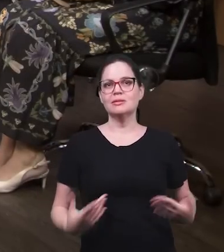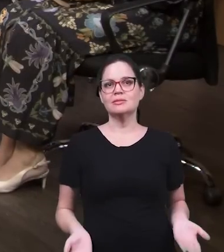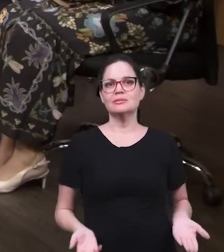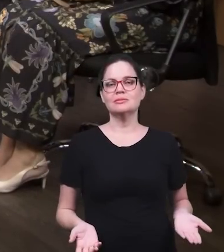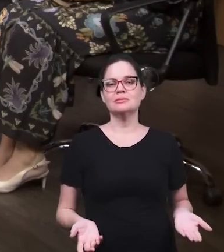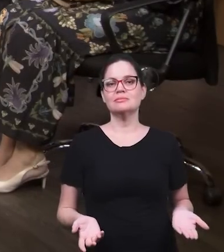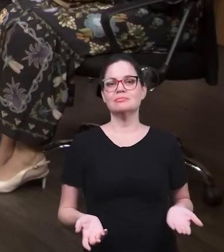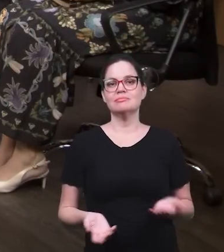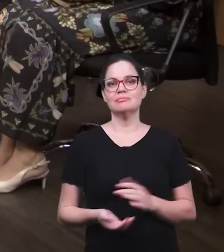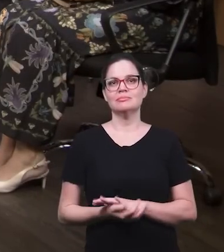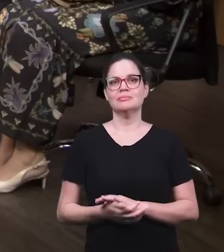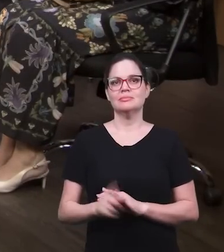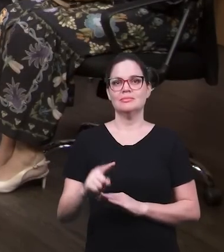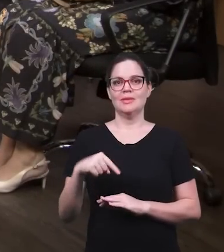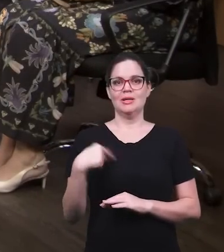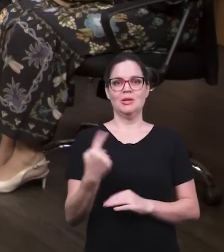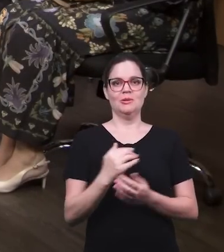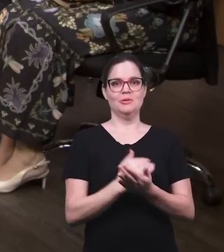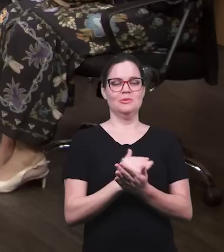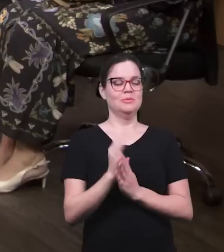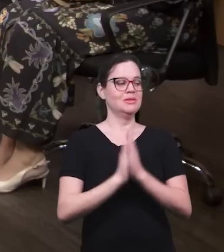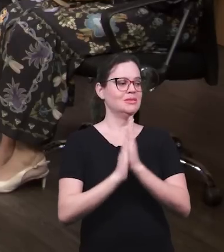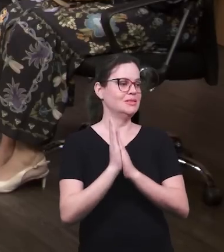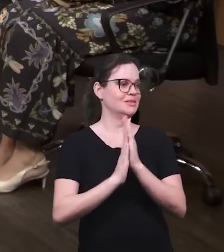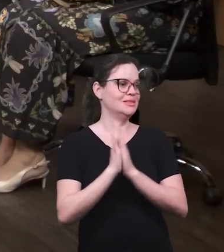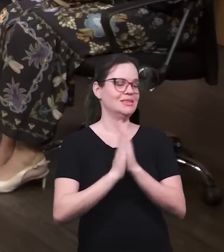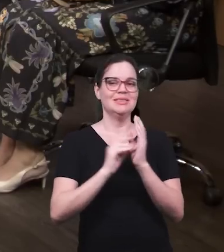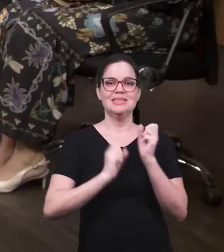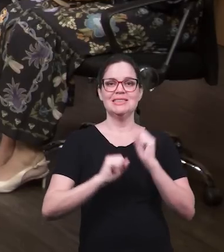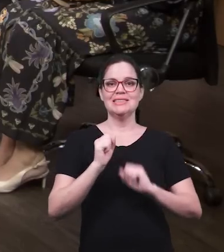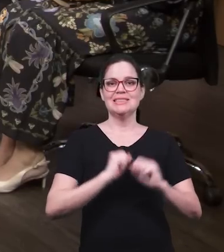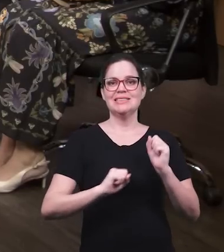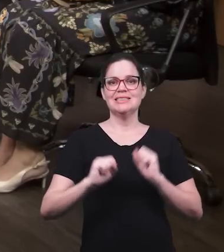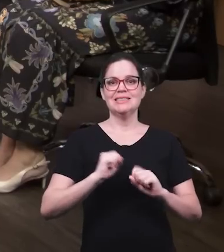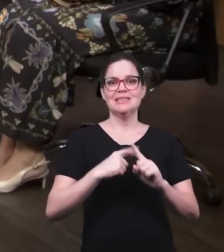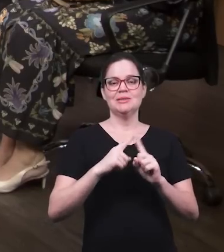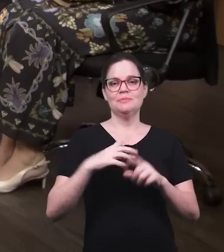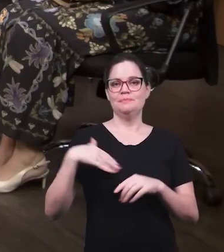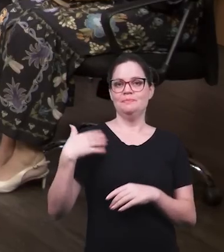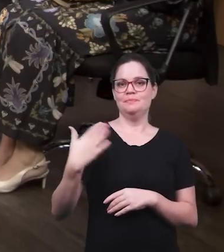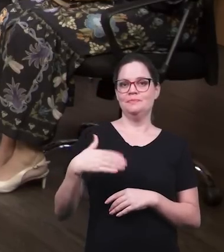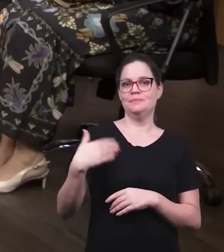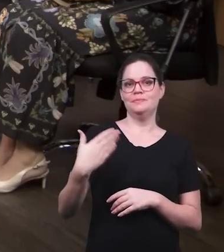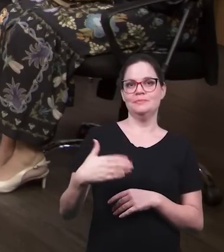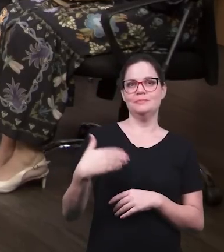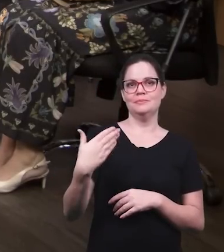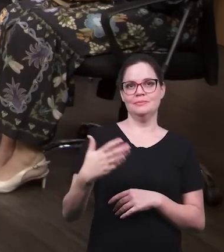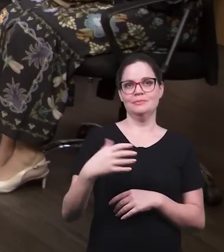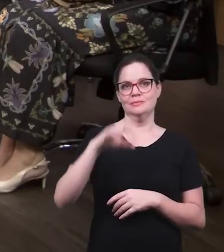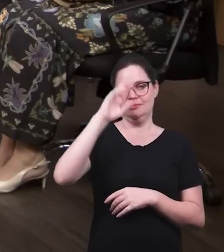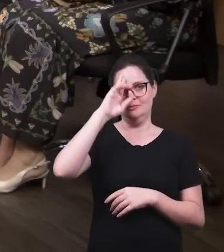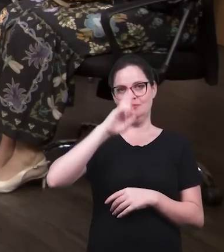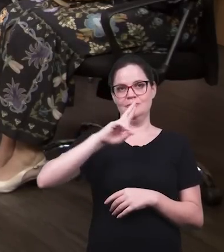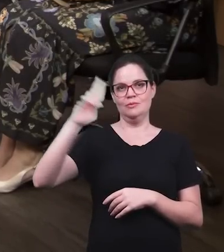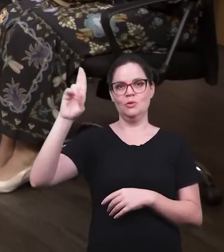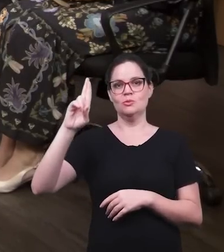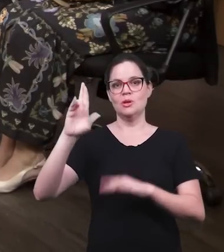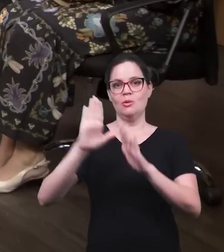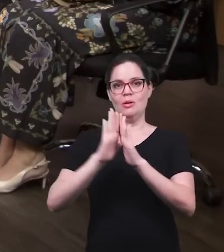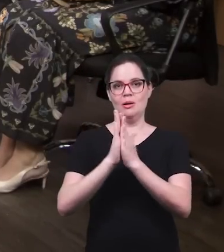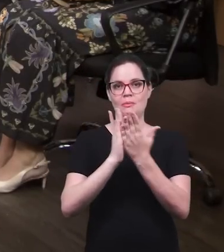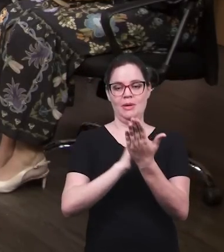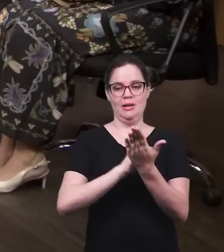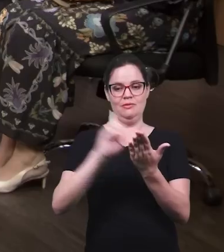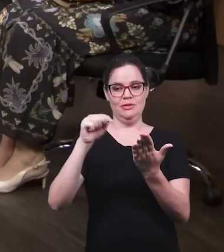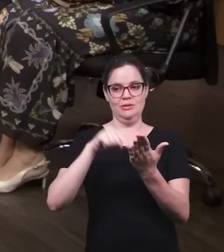imediato. E nós ficamos um pouco meio afadigados, mas com o tempo, o Senhor, através da